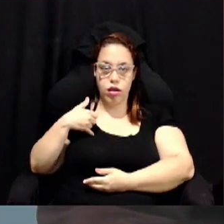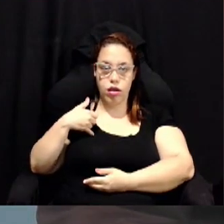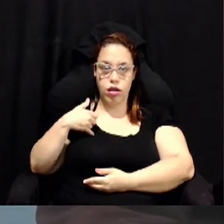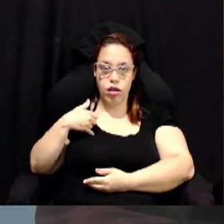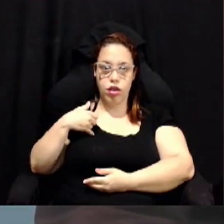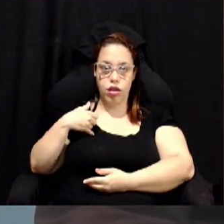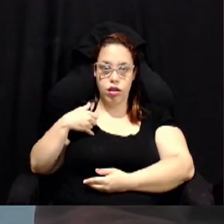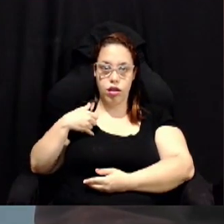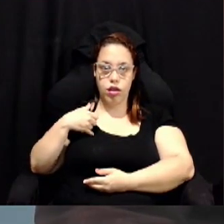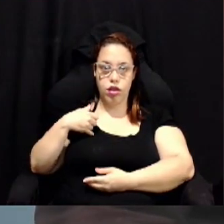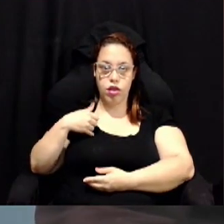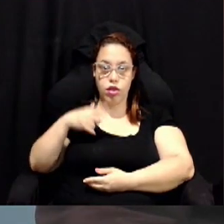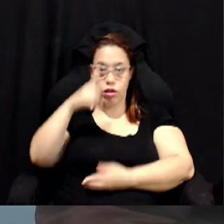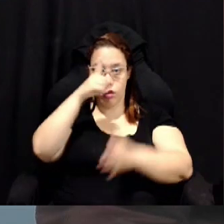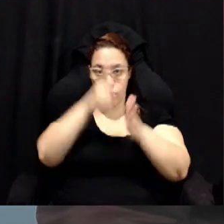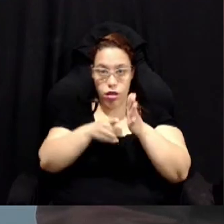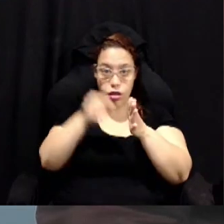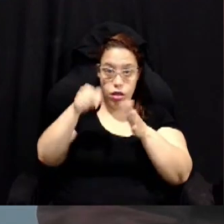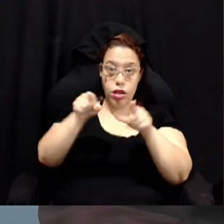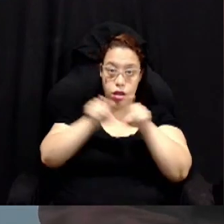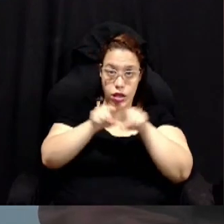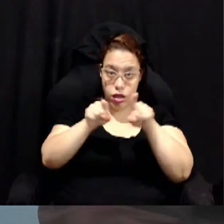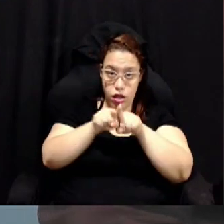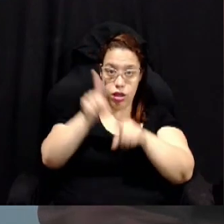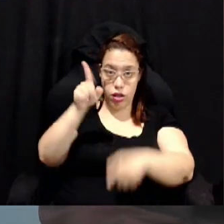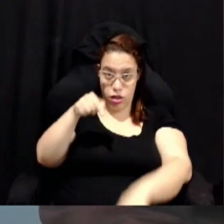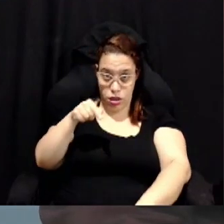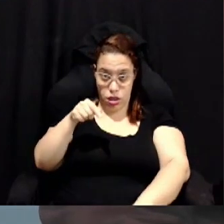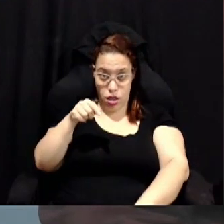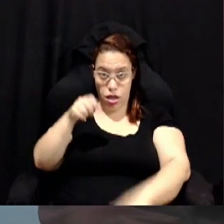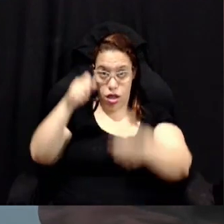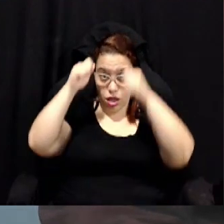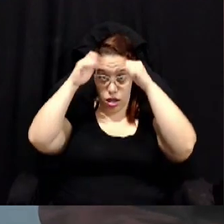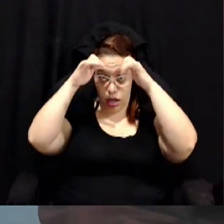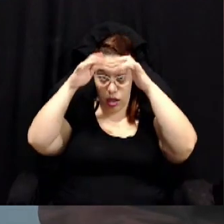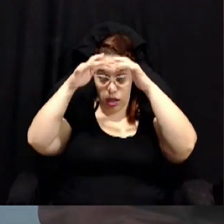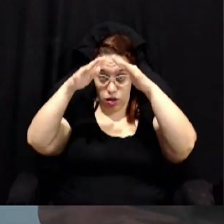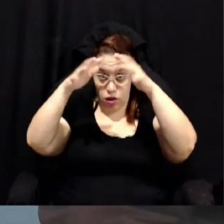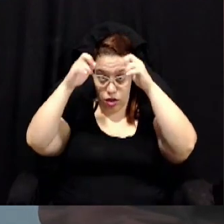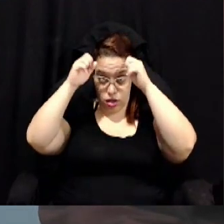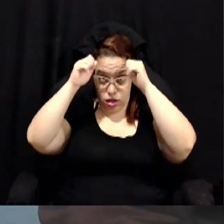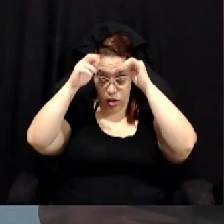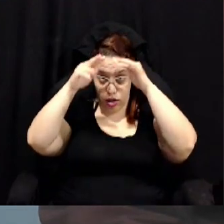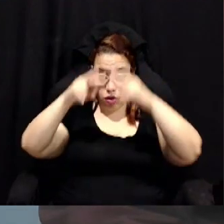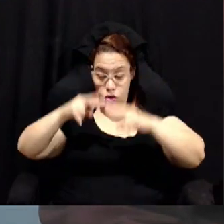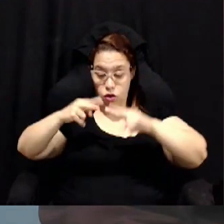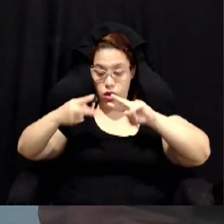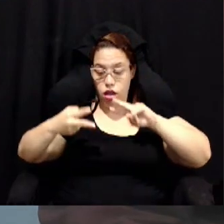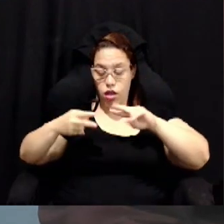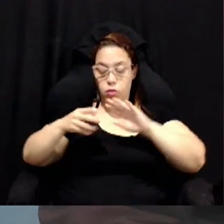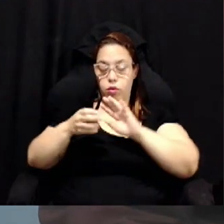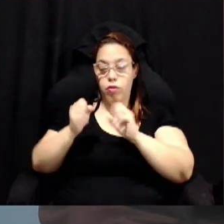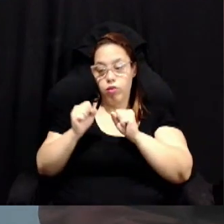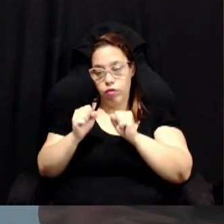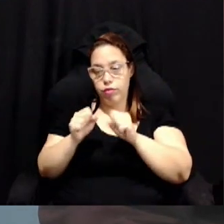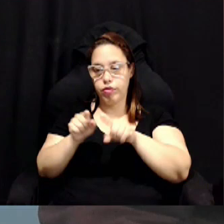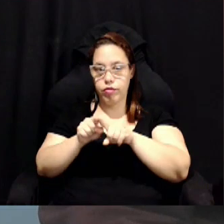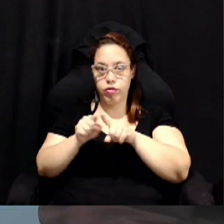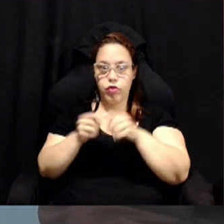tiveram o diagnóstico que ele também era autista. Então, o que a Dani fala é assim, ó,